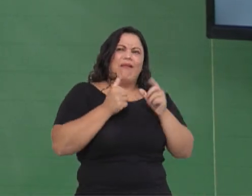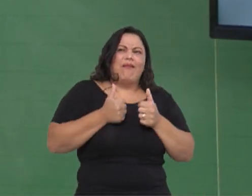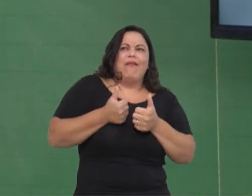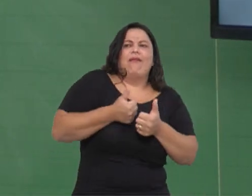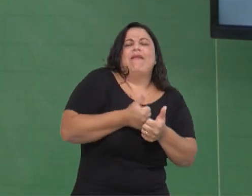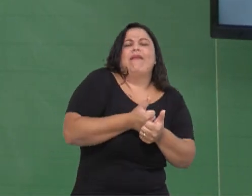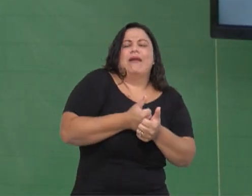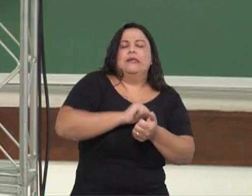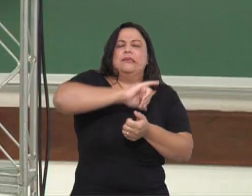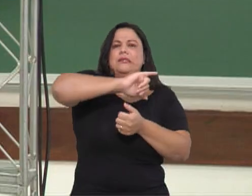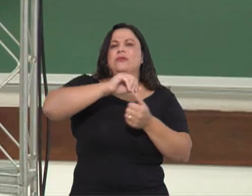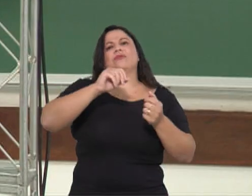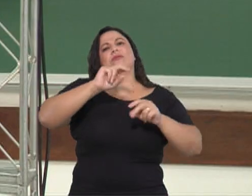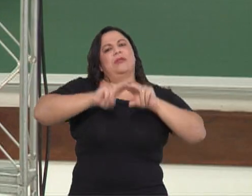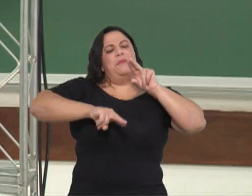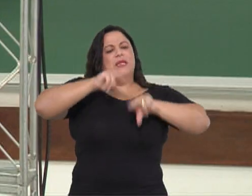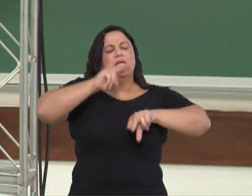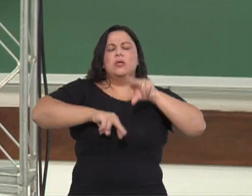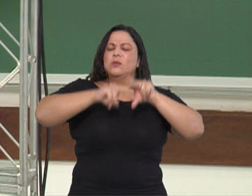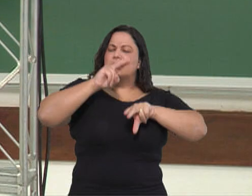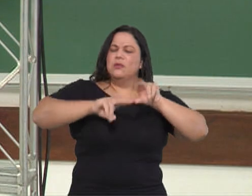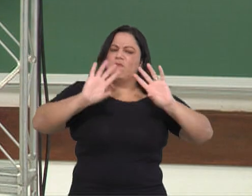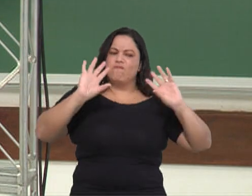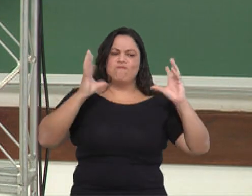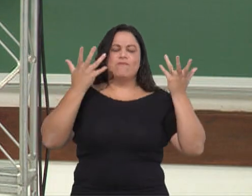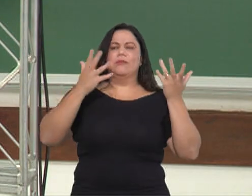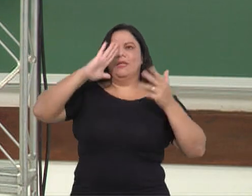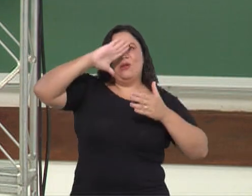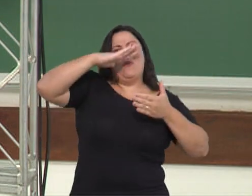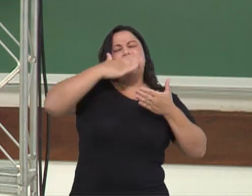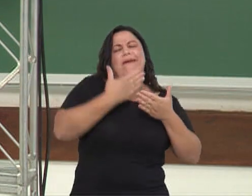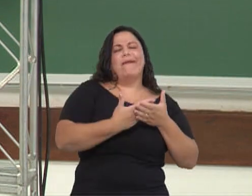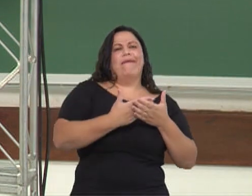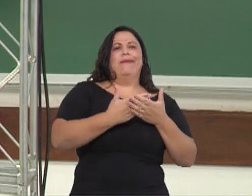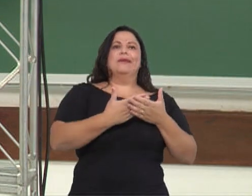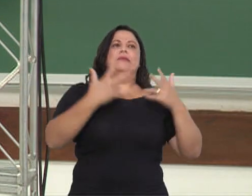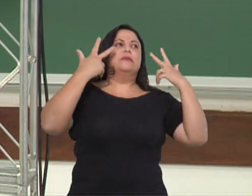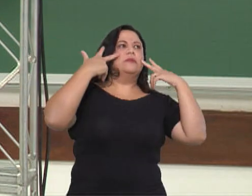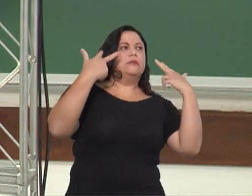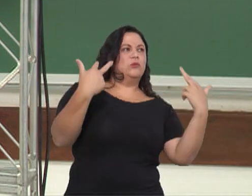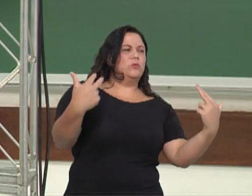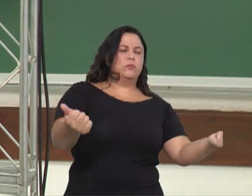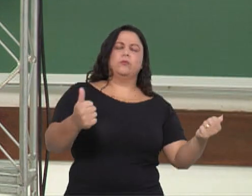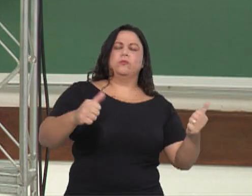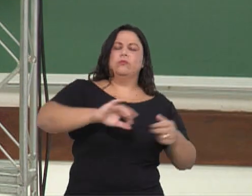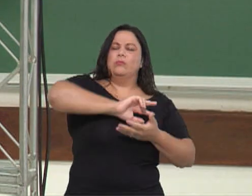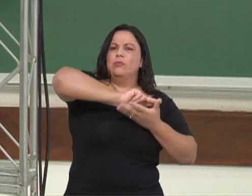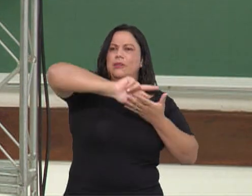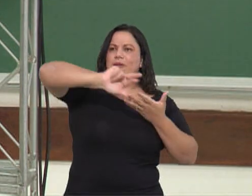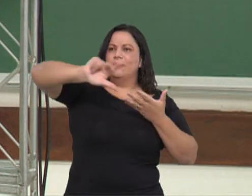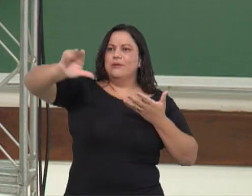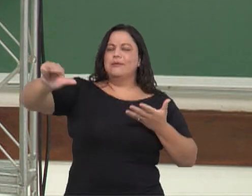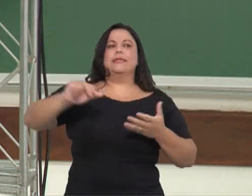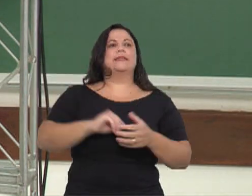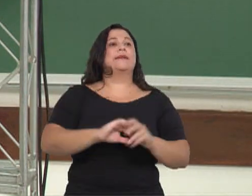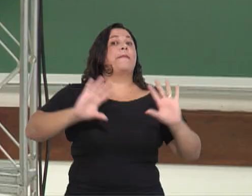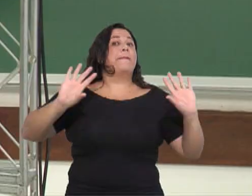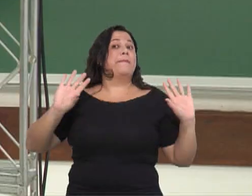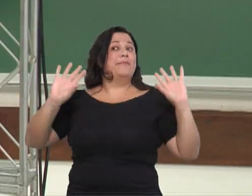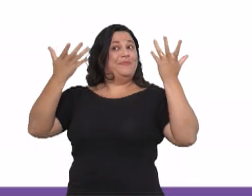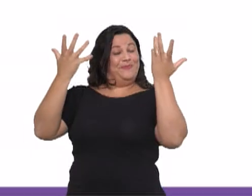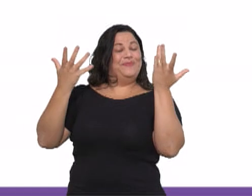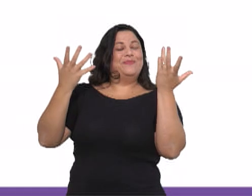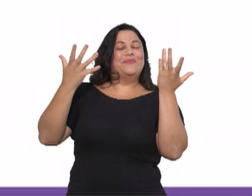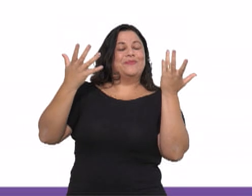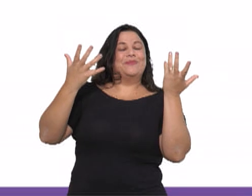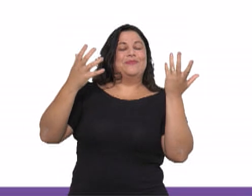juninas, que tem a ver então com o agradecimento à natureza, o culto à natureza. Muito bem, a festa de São João